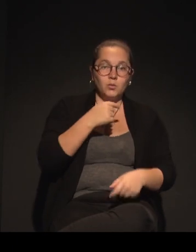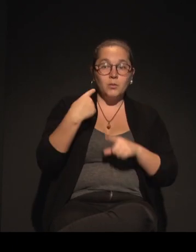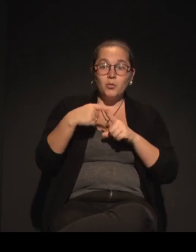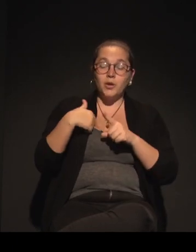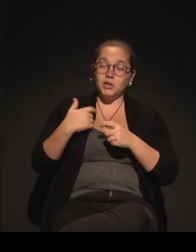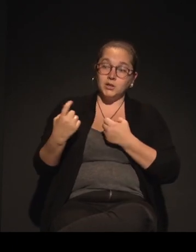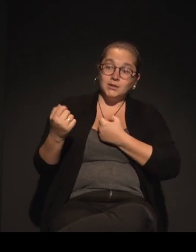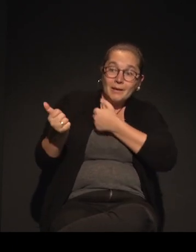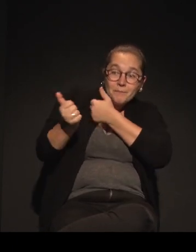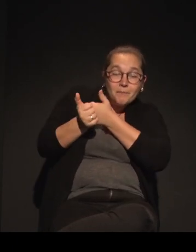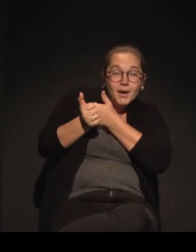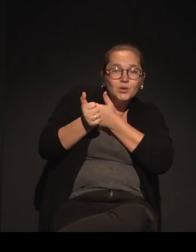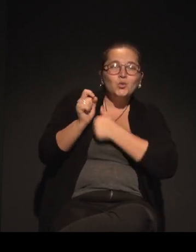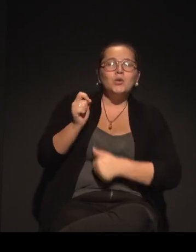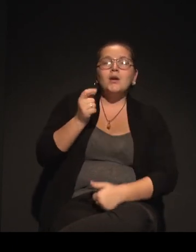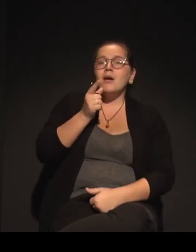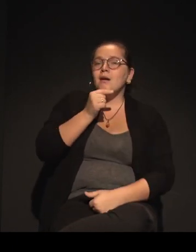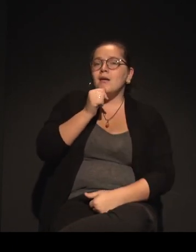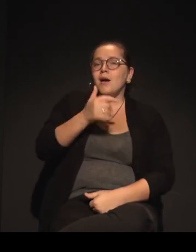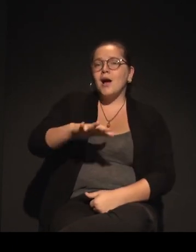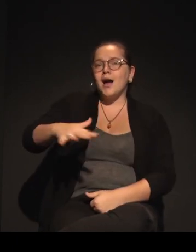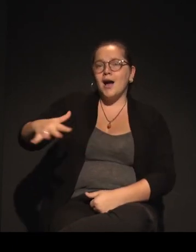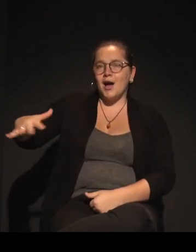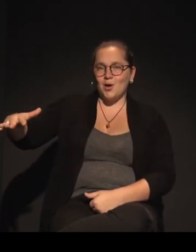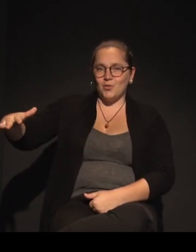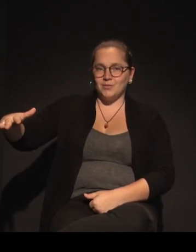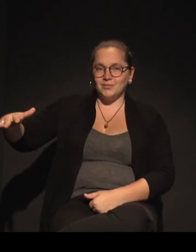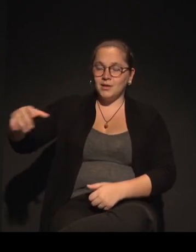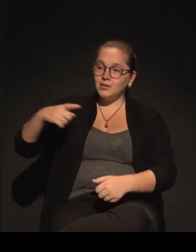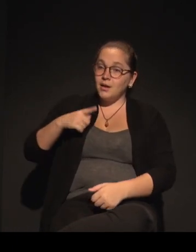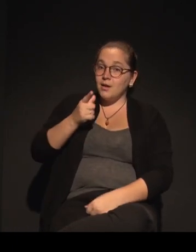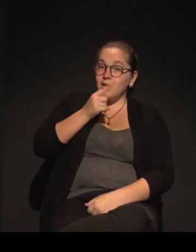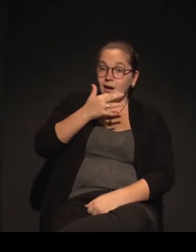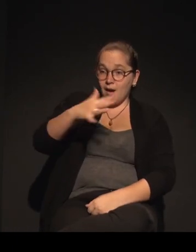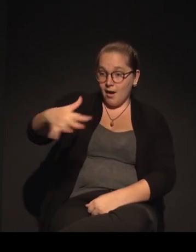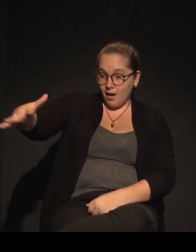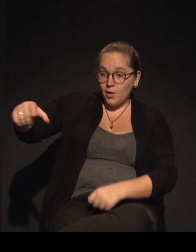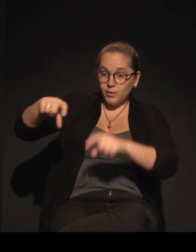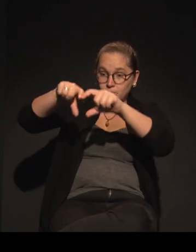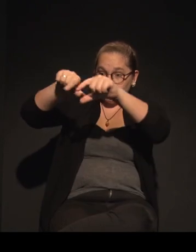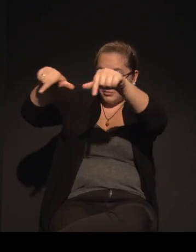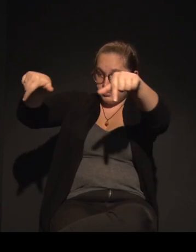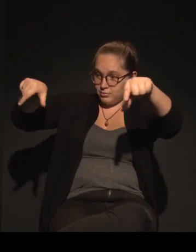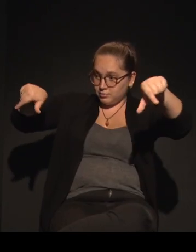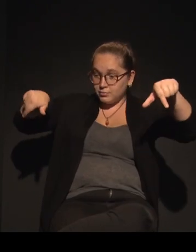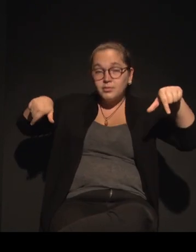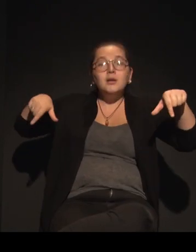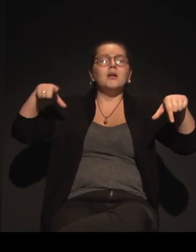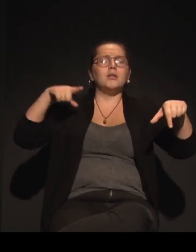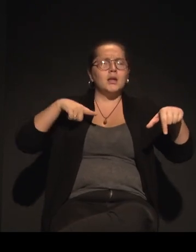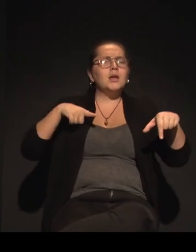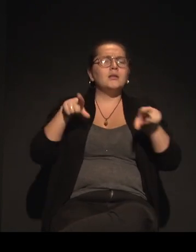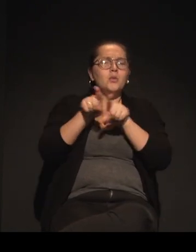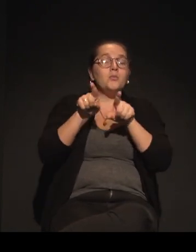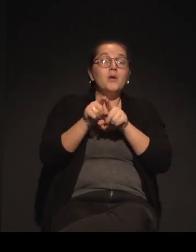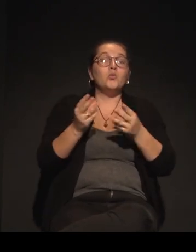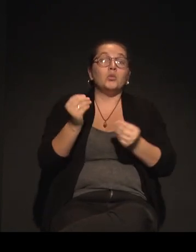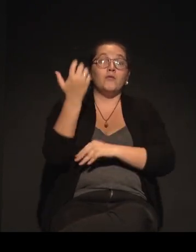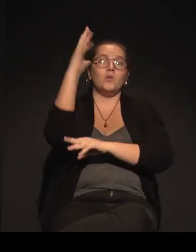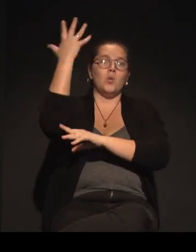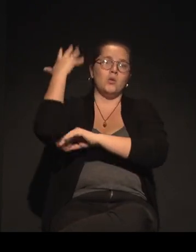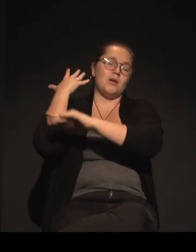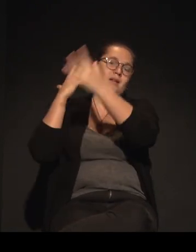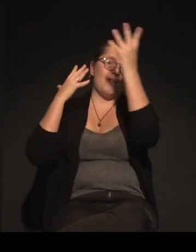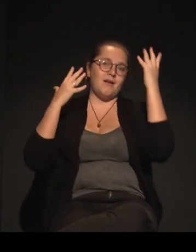ao mar na beira da praia a gente tem uma tem dentro do parque nacional do monte pascoal também muita floresta é